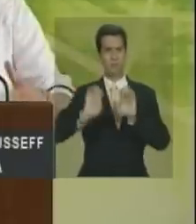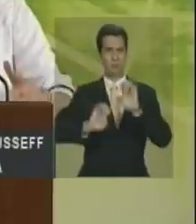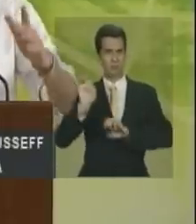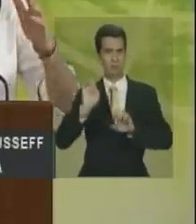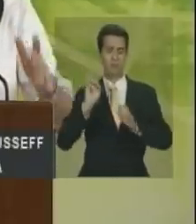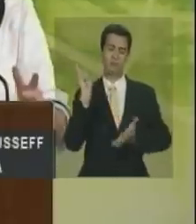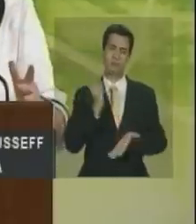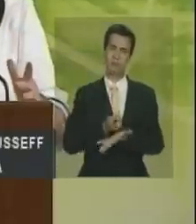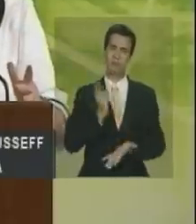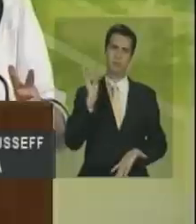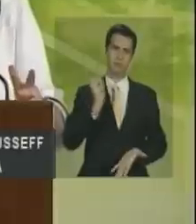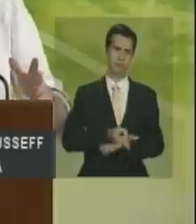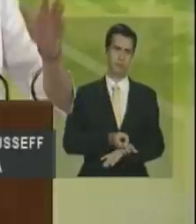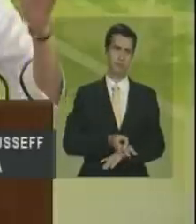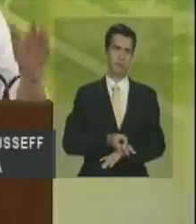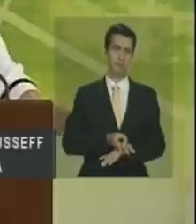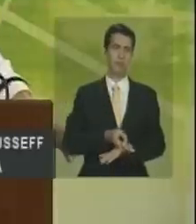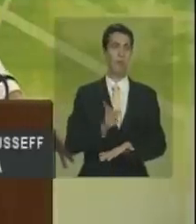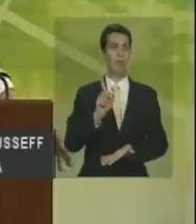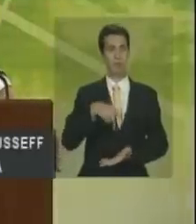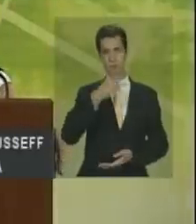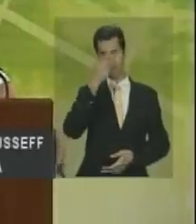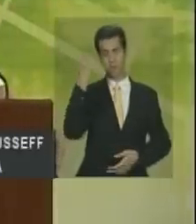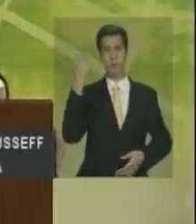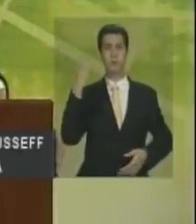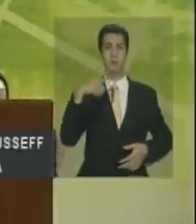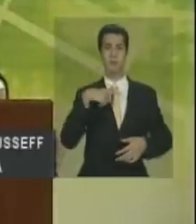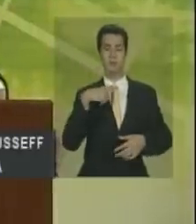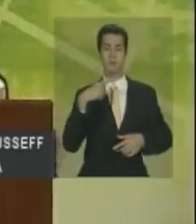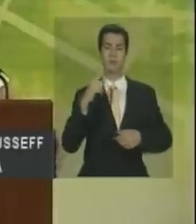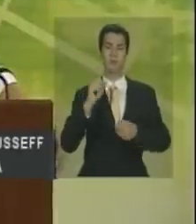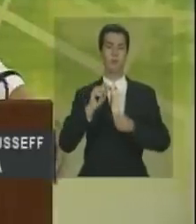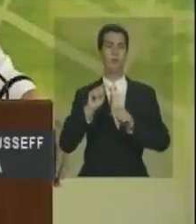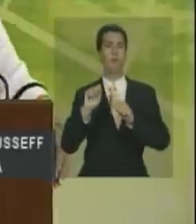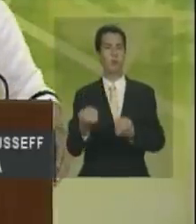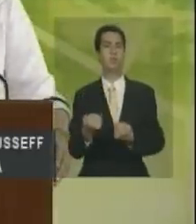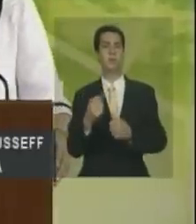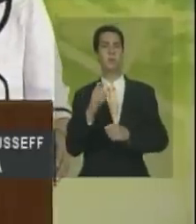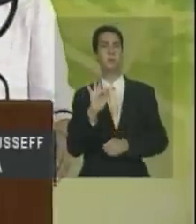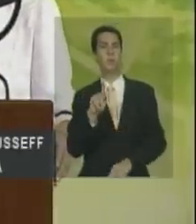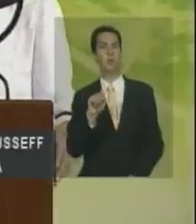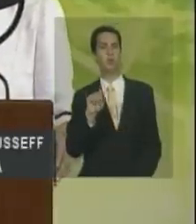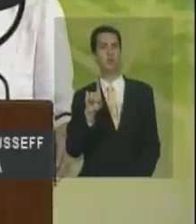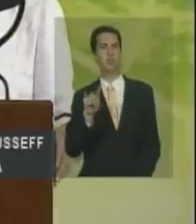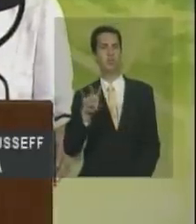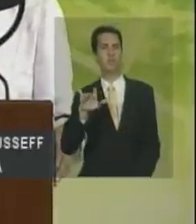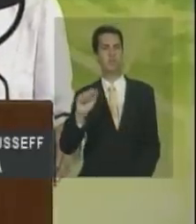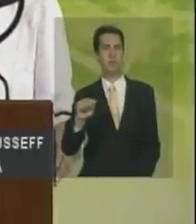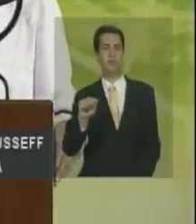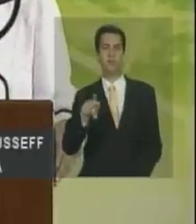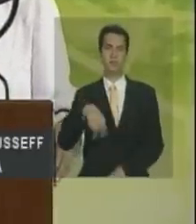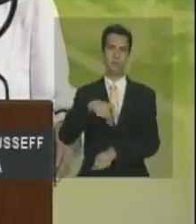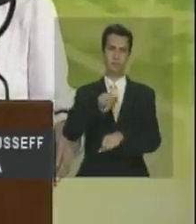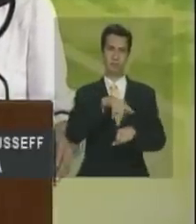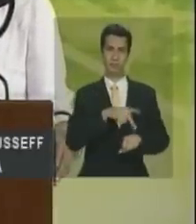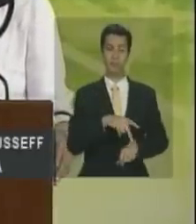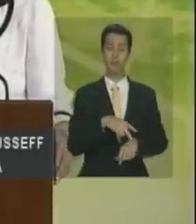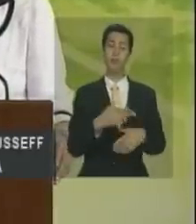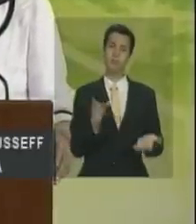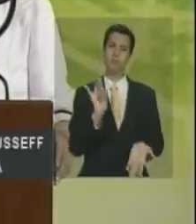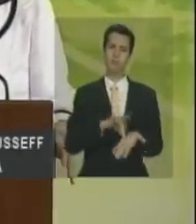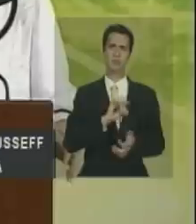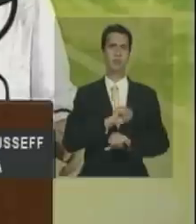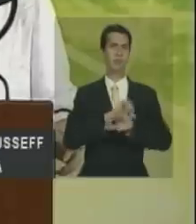as forças produtivas das diferentes nações. É claro, e nós sabemos